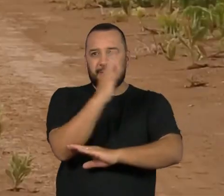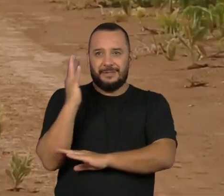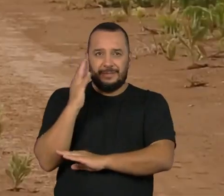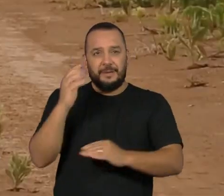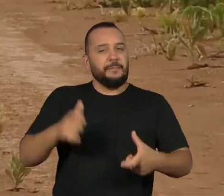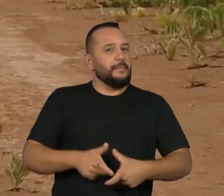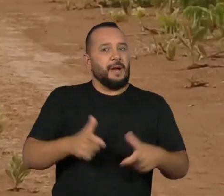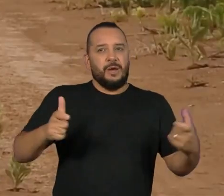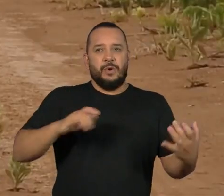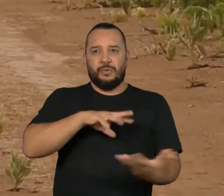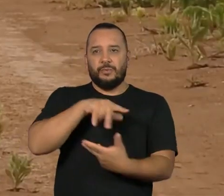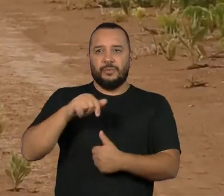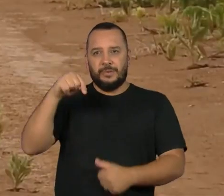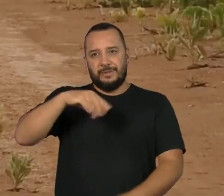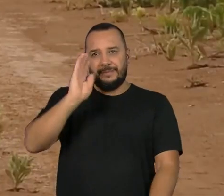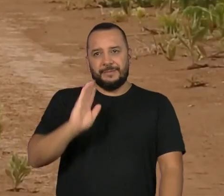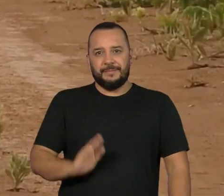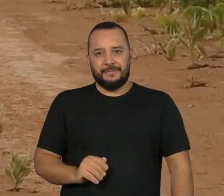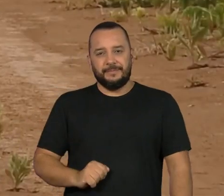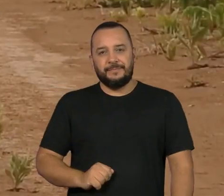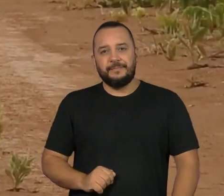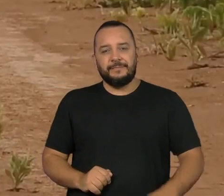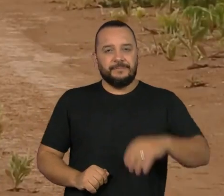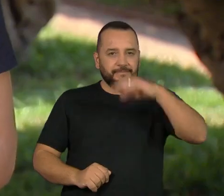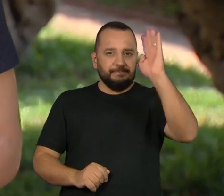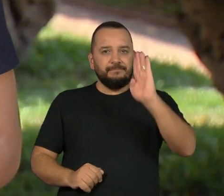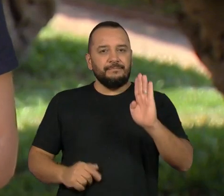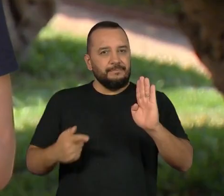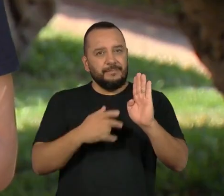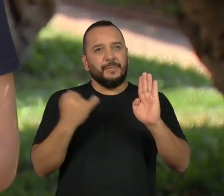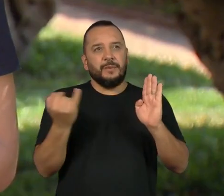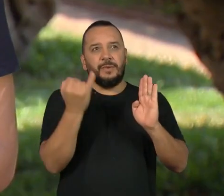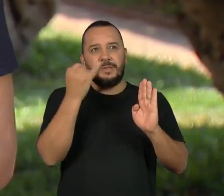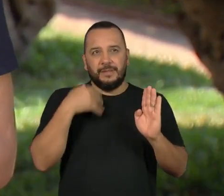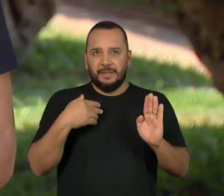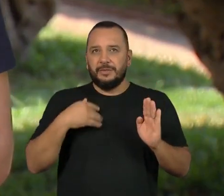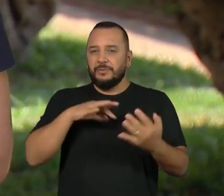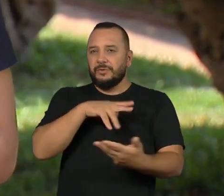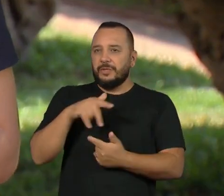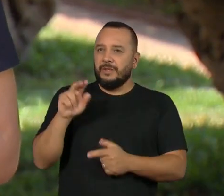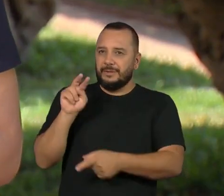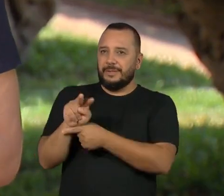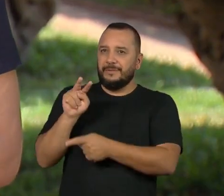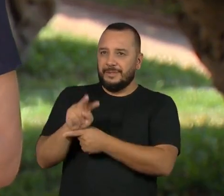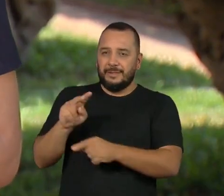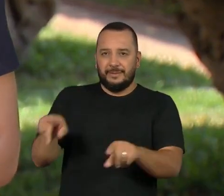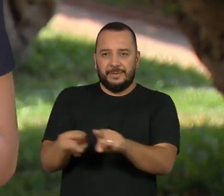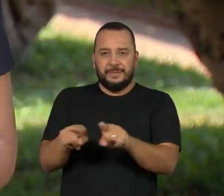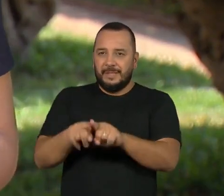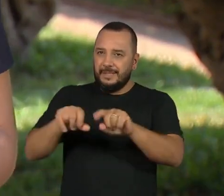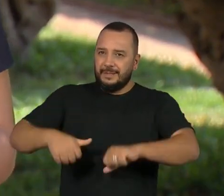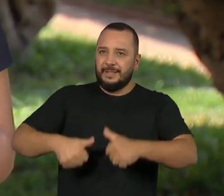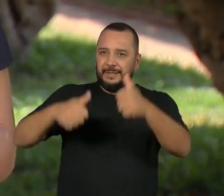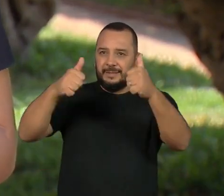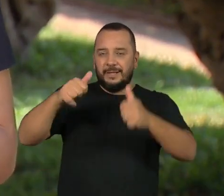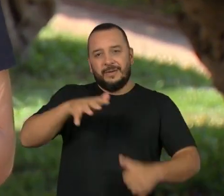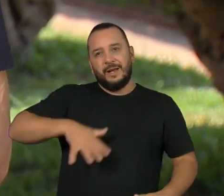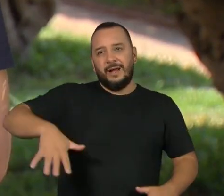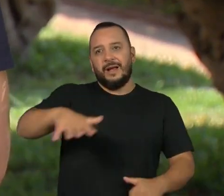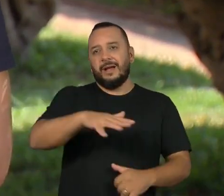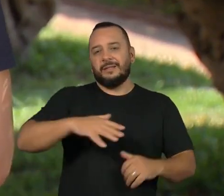Terra. O Brasil tem uma importância mundial para a conservação e para a restauração dos seus ecossistemas. Infelizmente, a gente